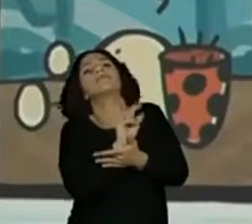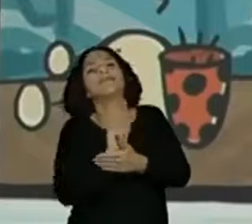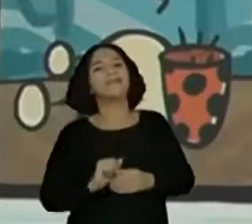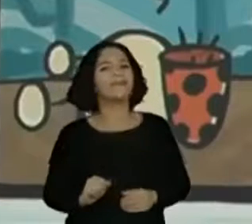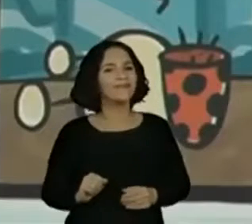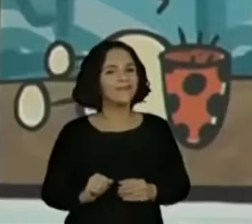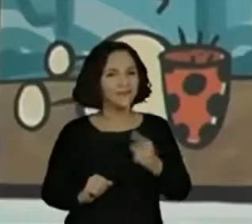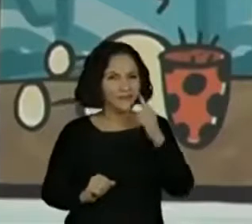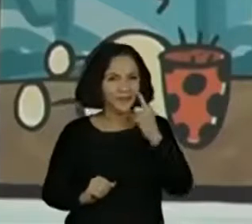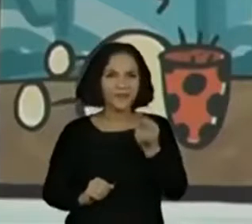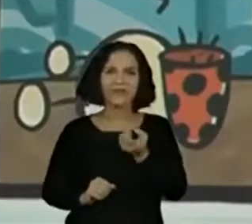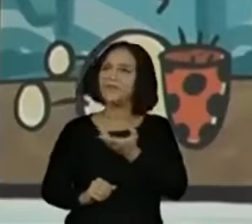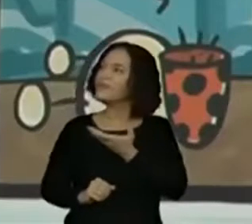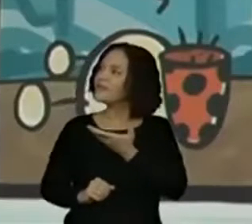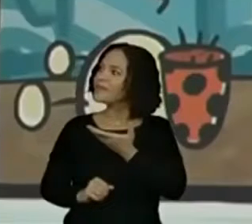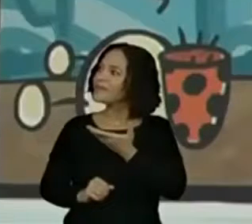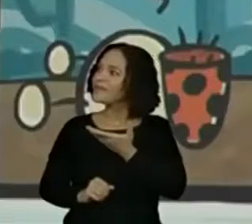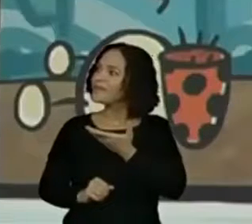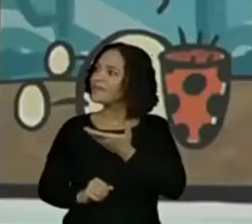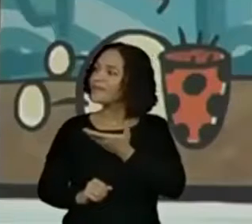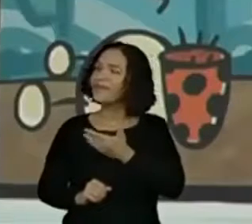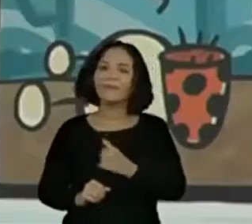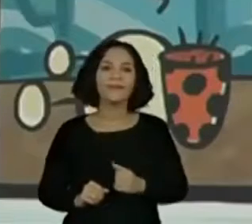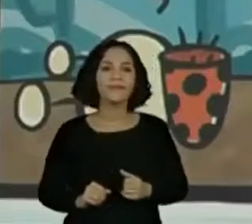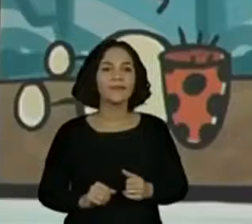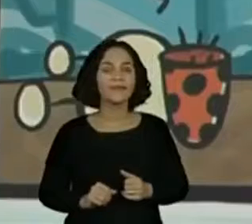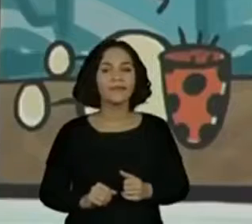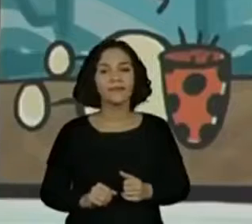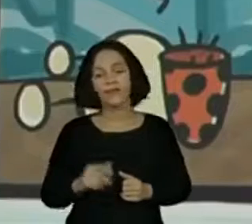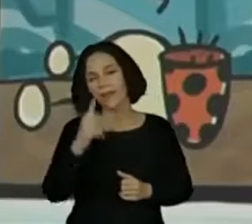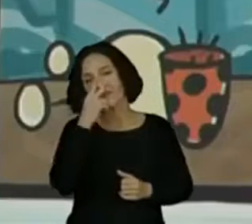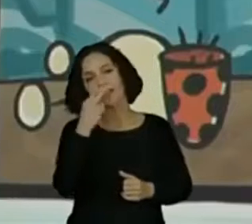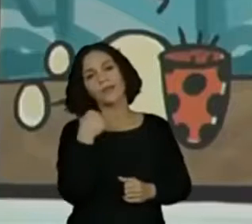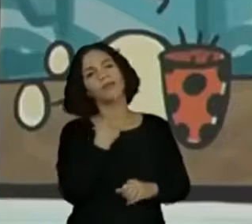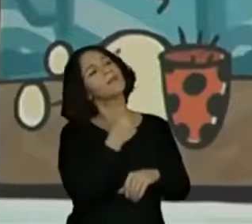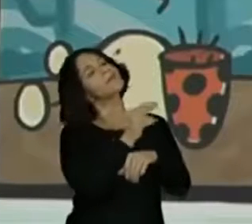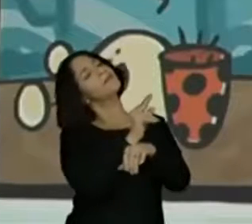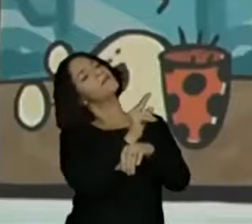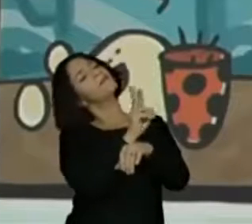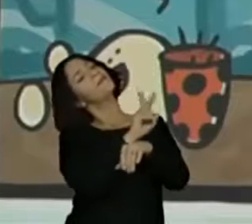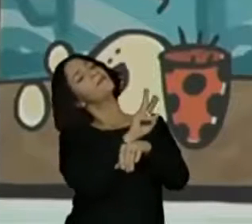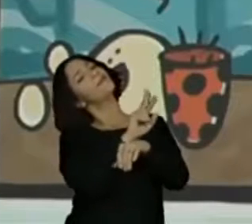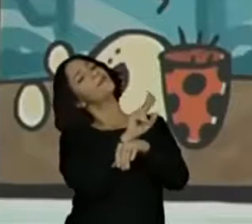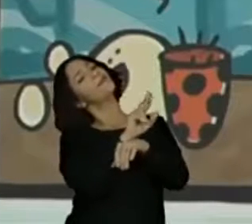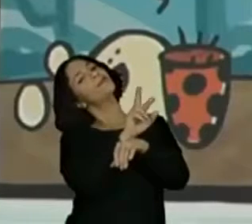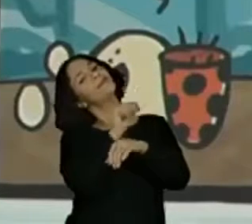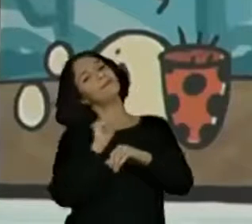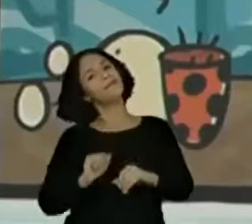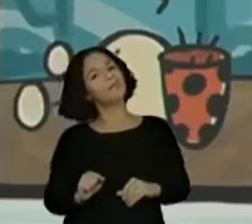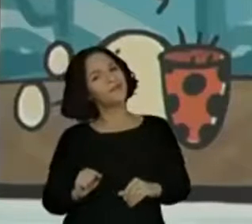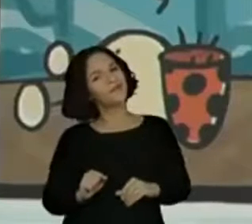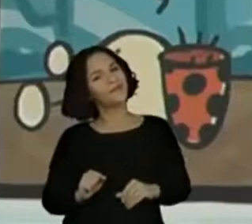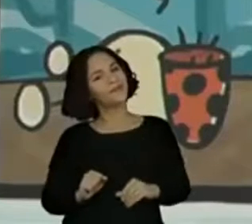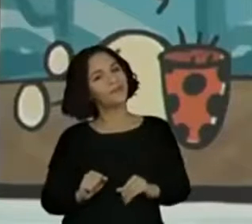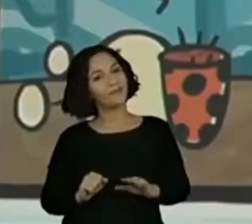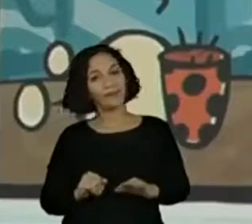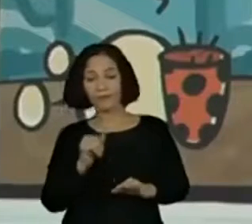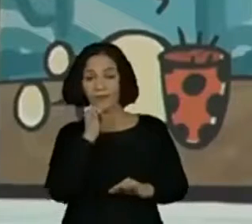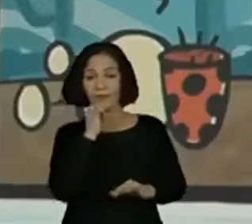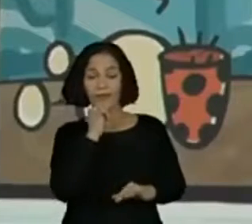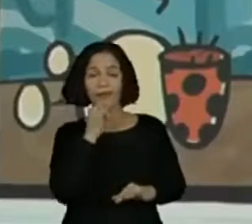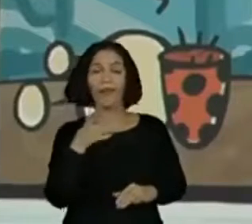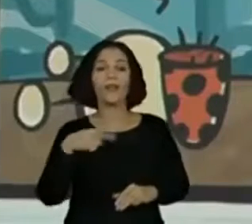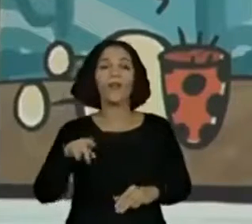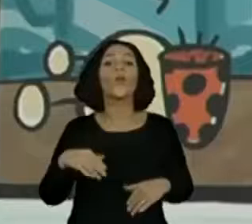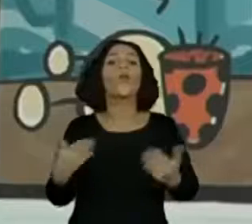Professora Viviane, olha como essa está Joaninha de está de pro ar, pernas para o ar. Pernas para o ar. Quando a gente vai ficar aqui sim de pernas